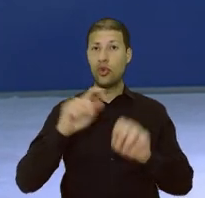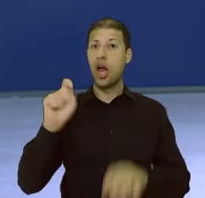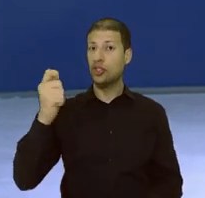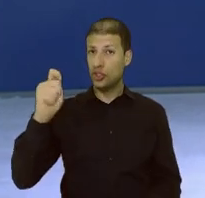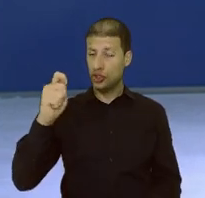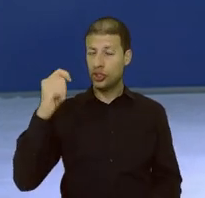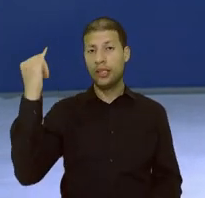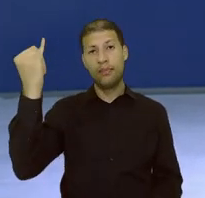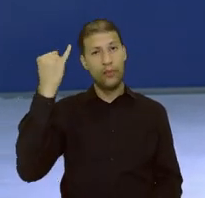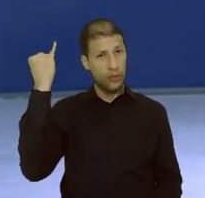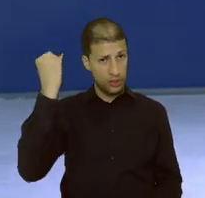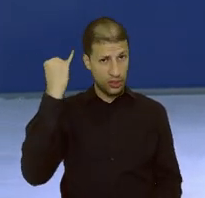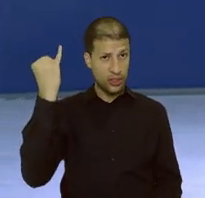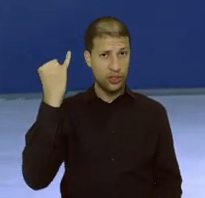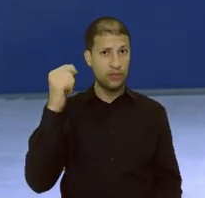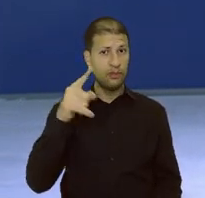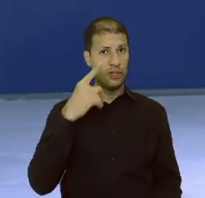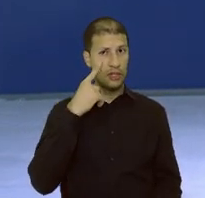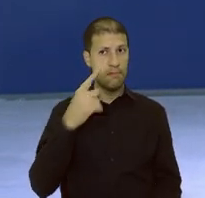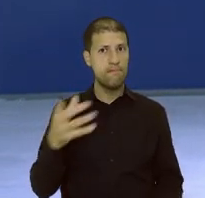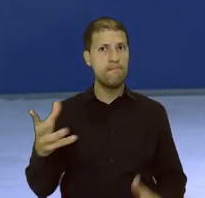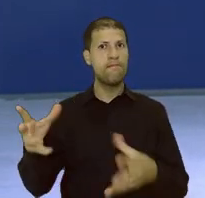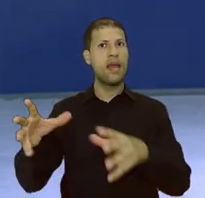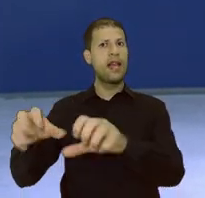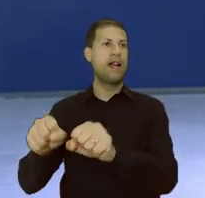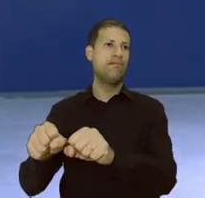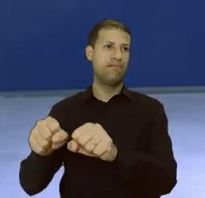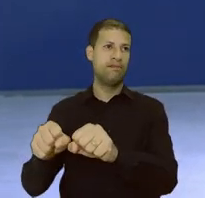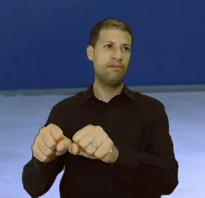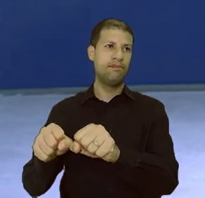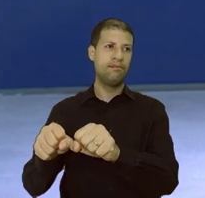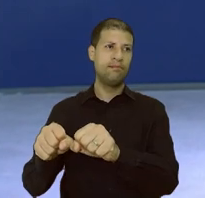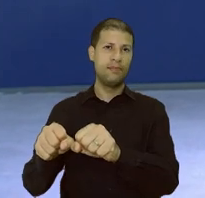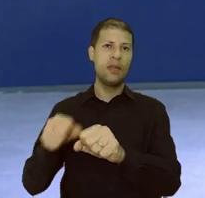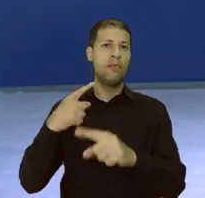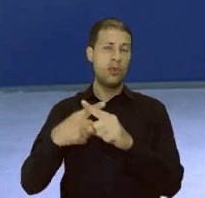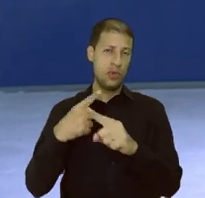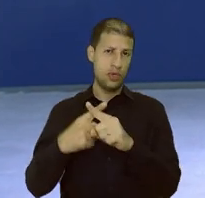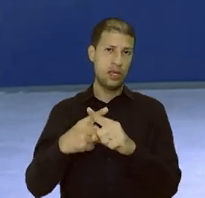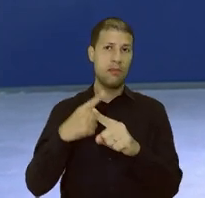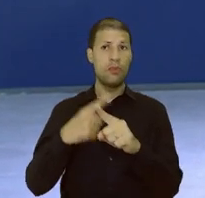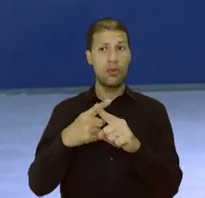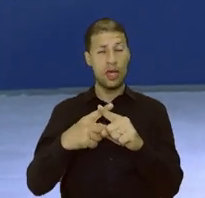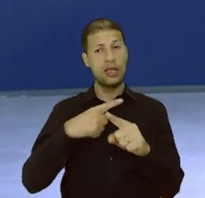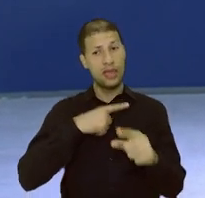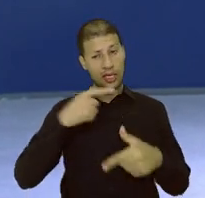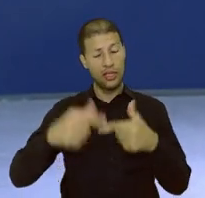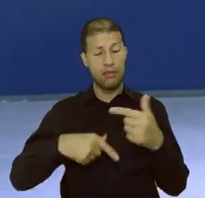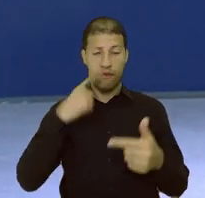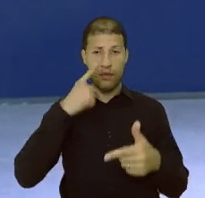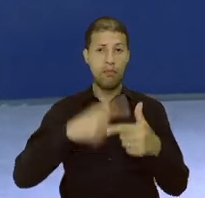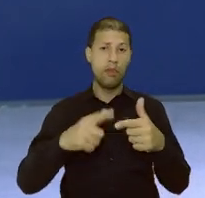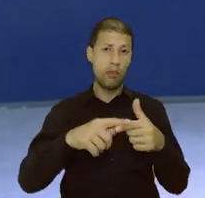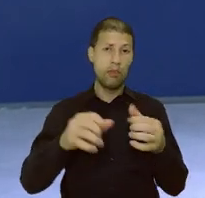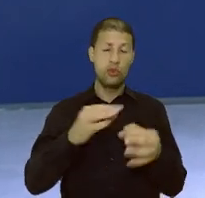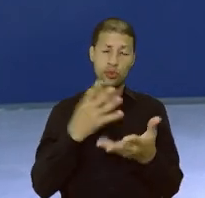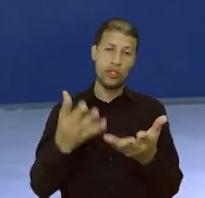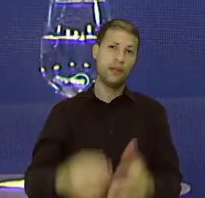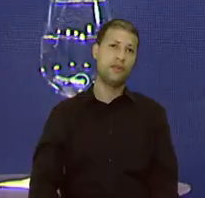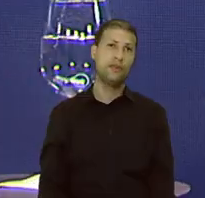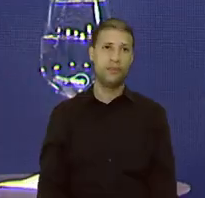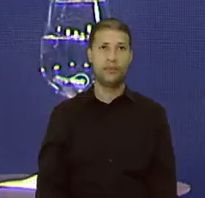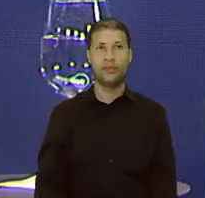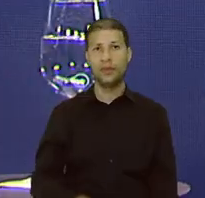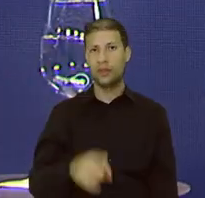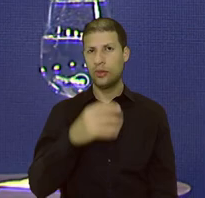você capturar porque tem demanda por soluções nesse sentido mas do ponto